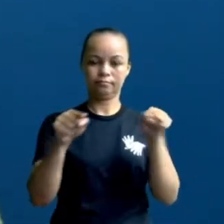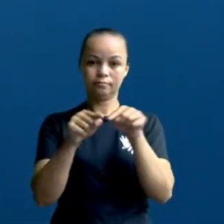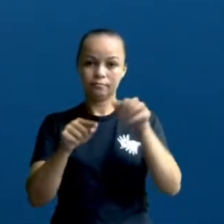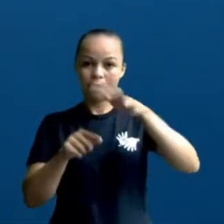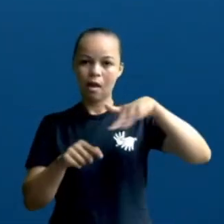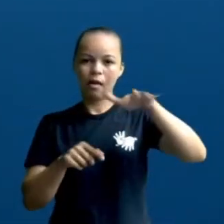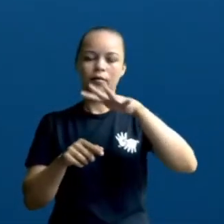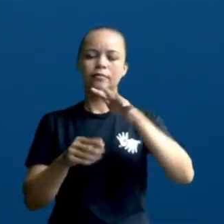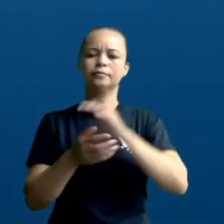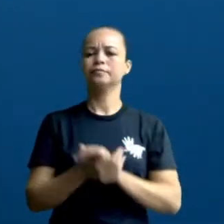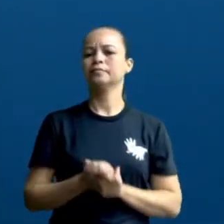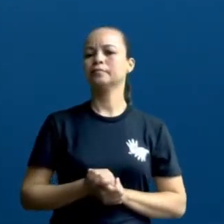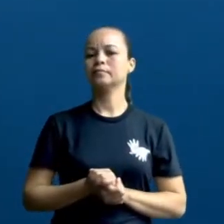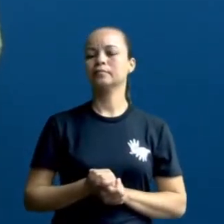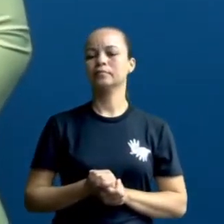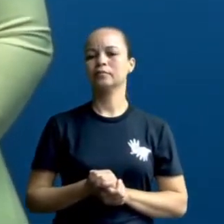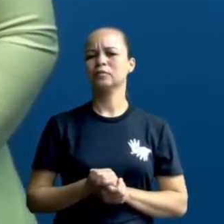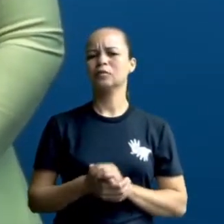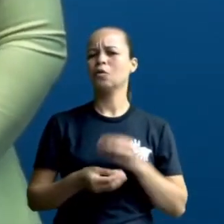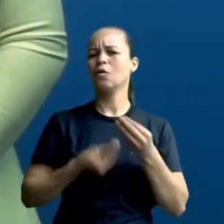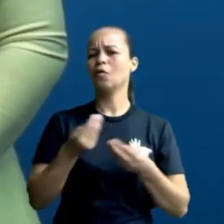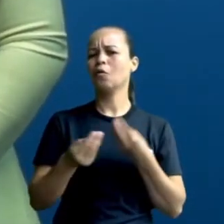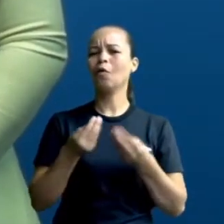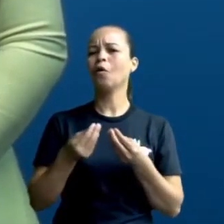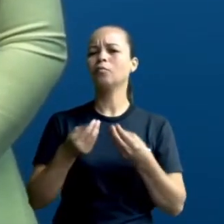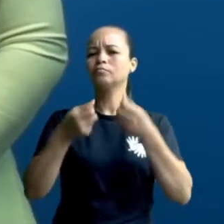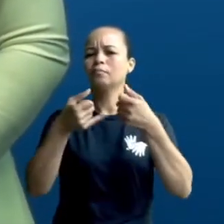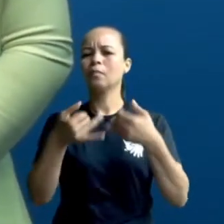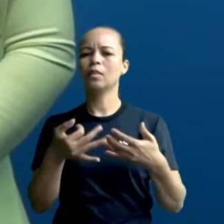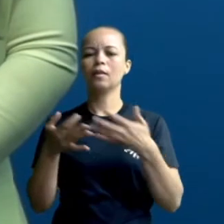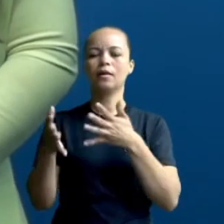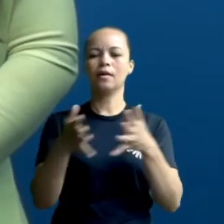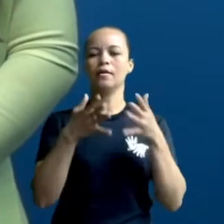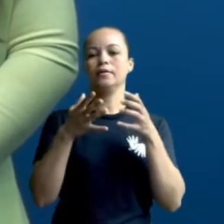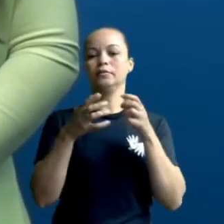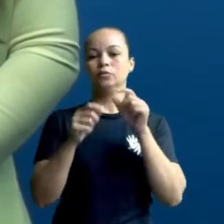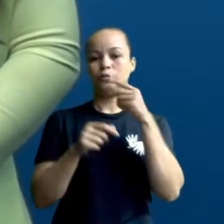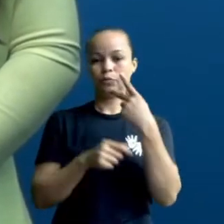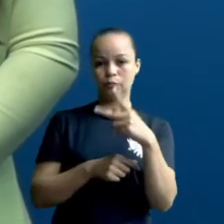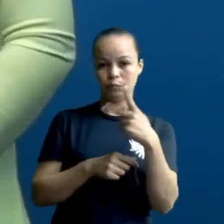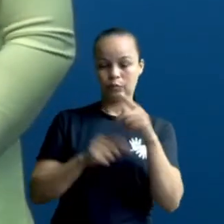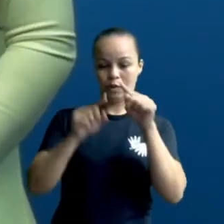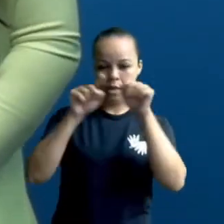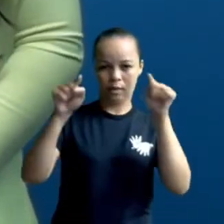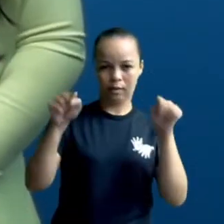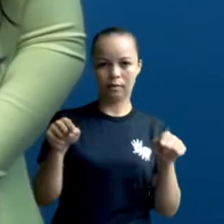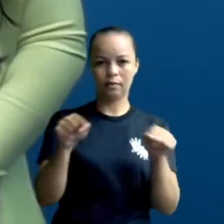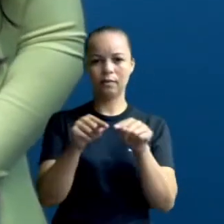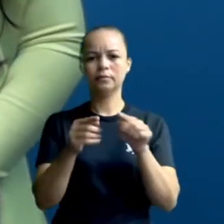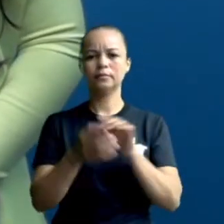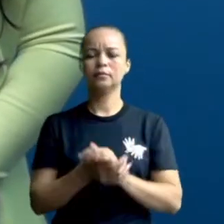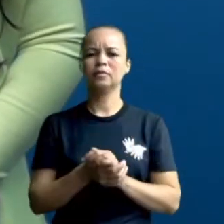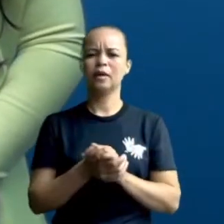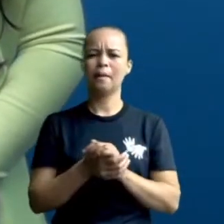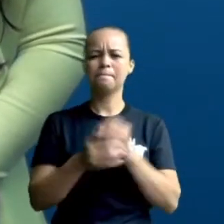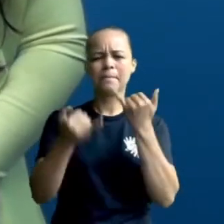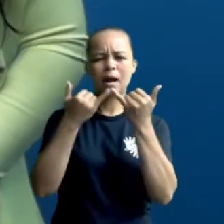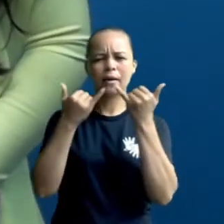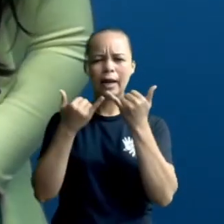retângulo. Qual é a fórmula da área do retângulo? Parece muito com a do